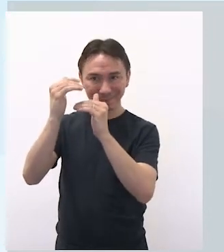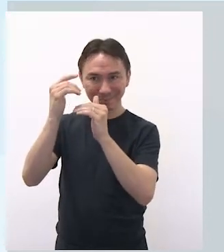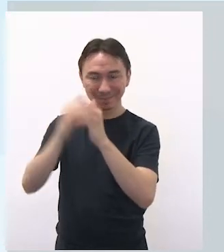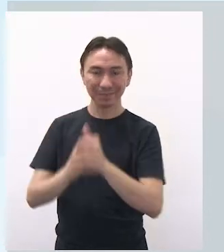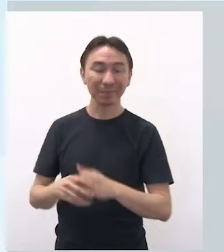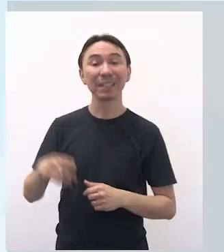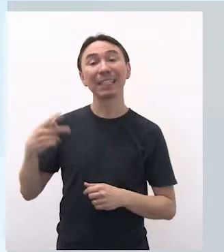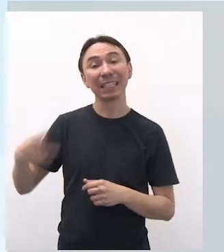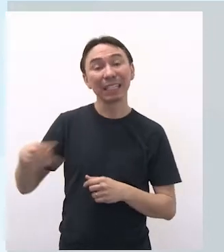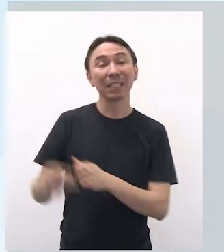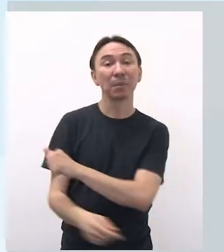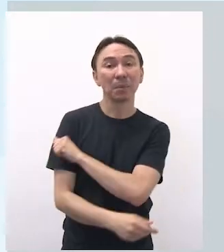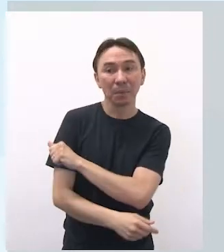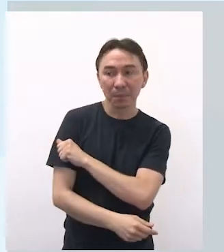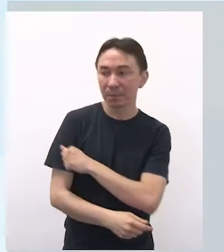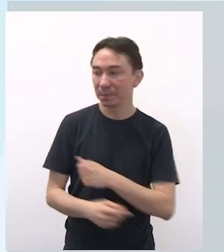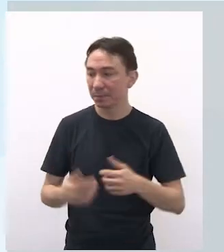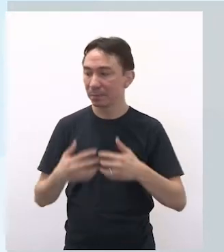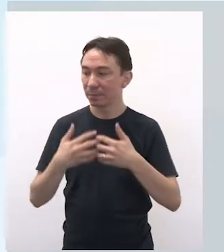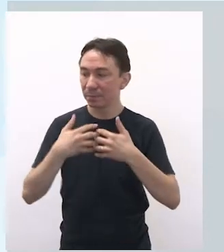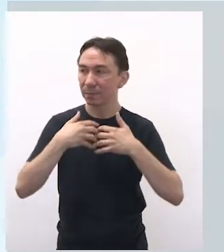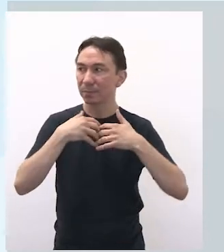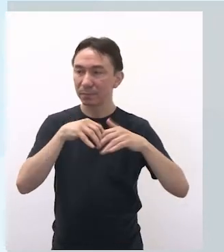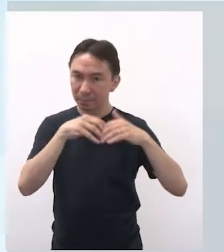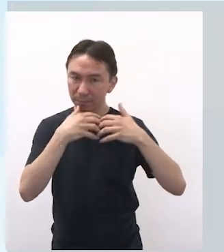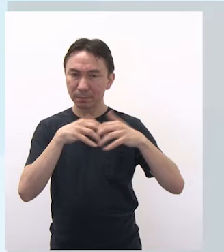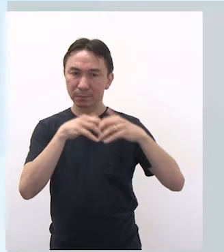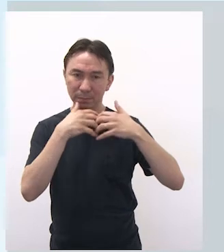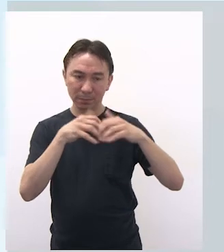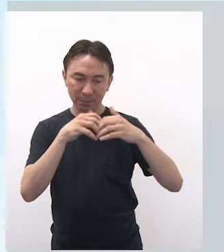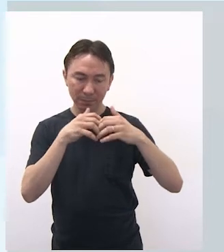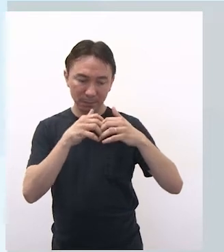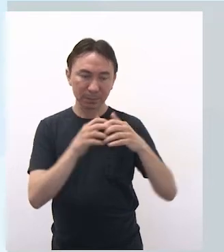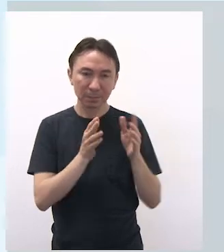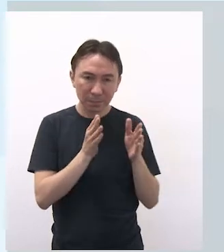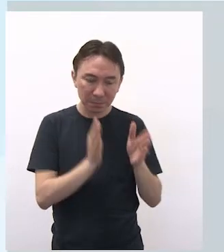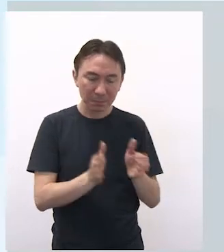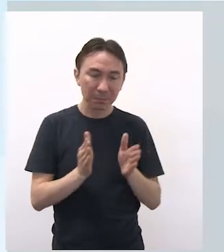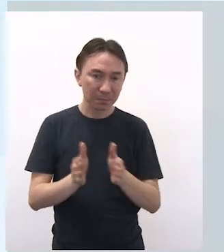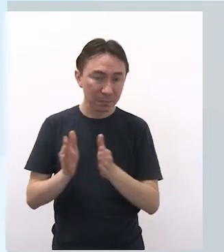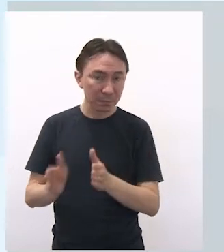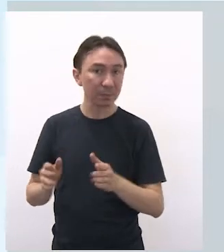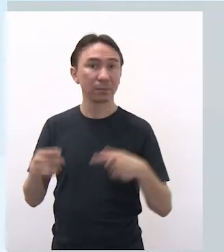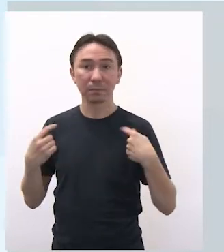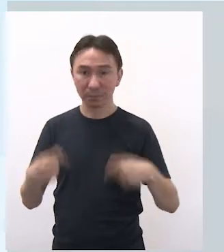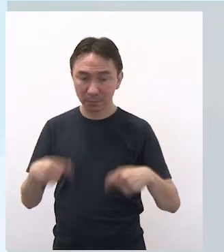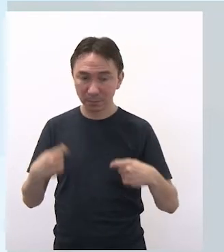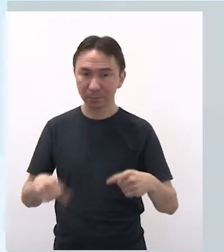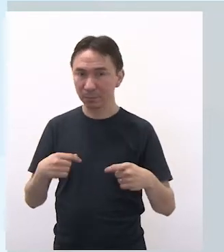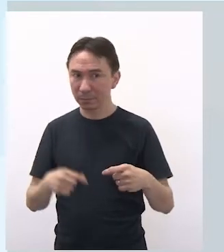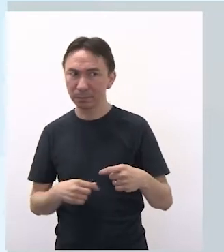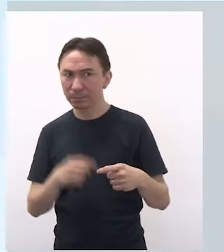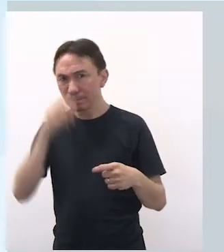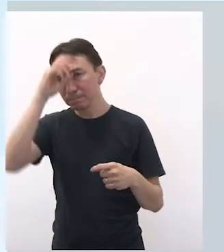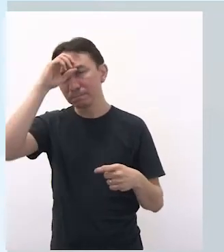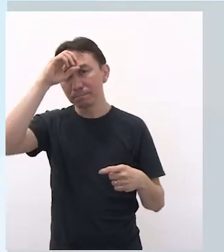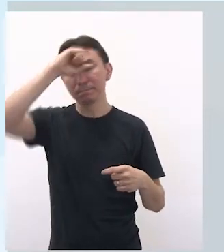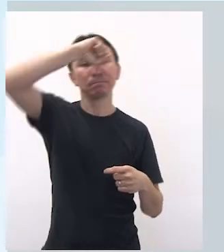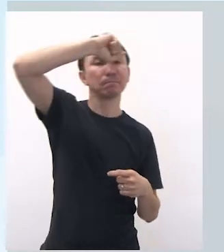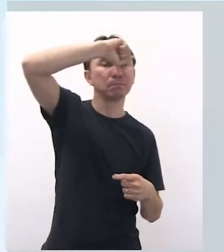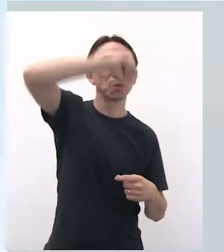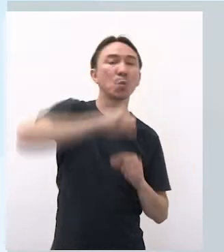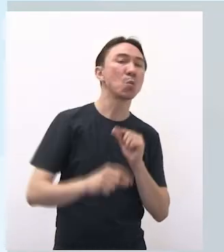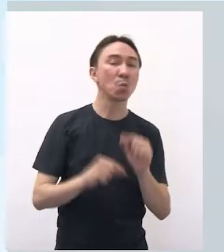meu estudante tem que fazer para chegar a um determinado conhecimento ou para dar conta daquela